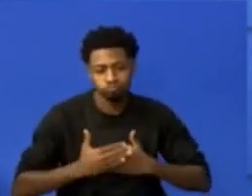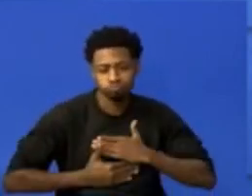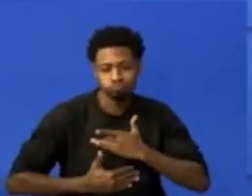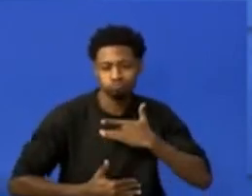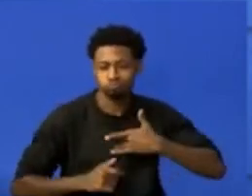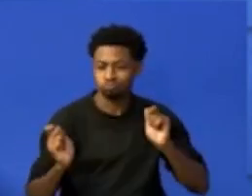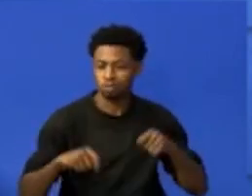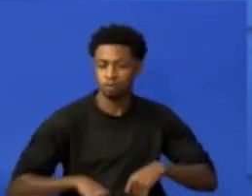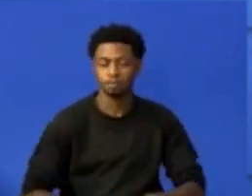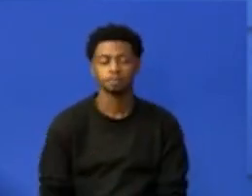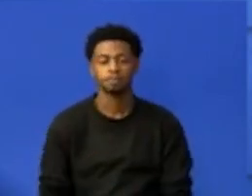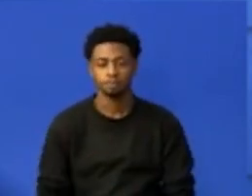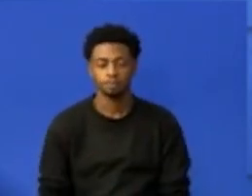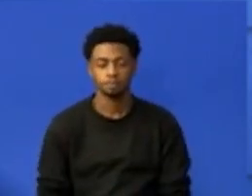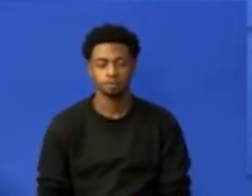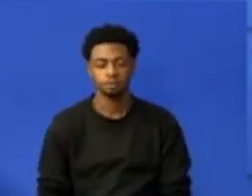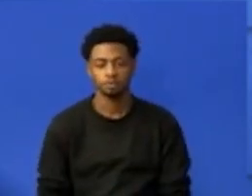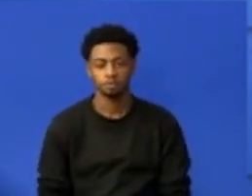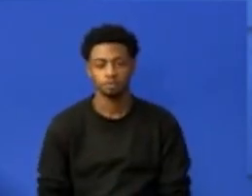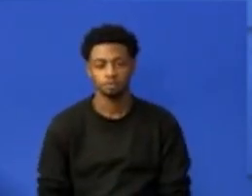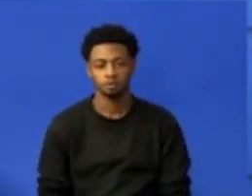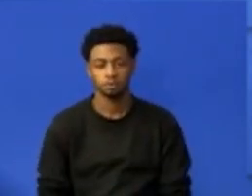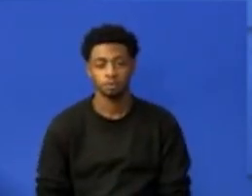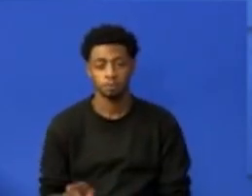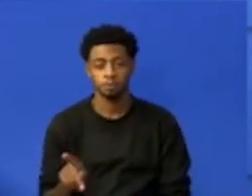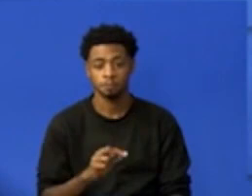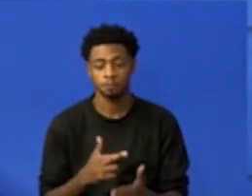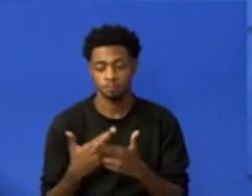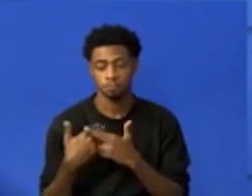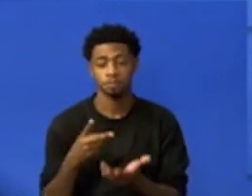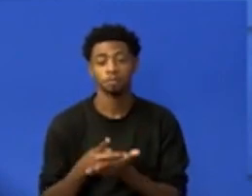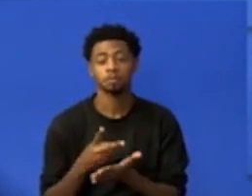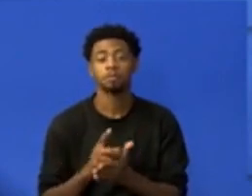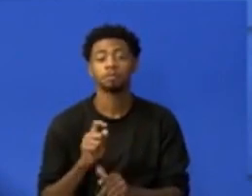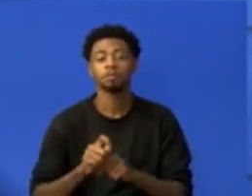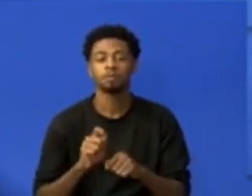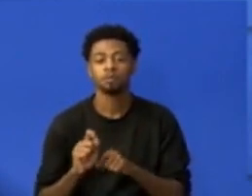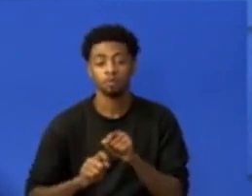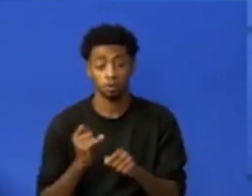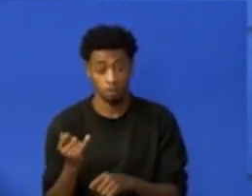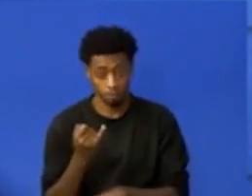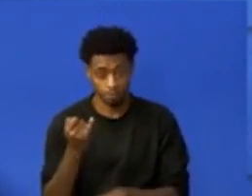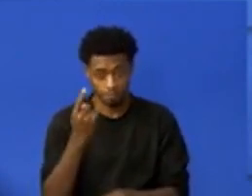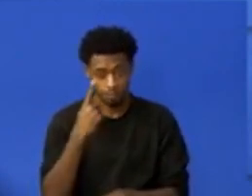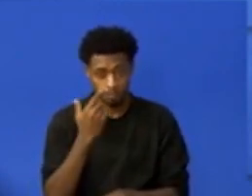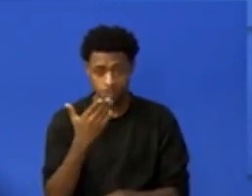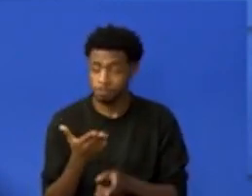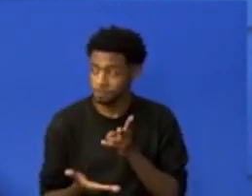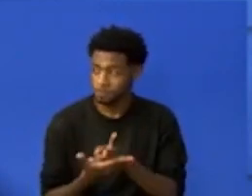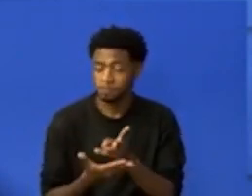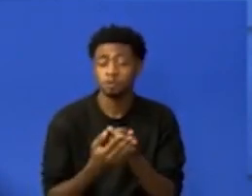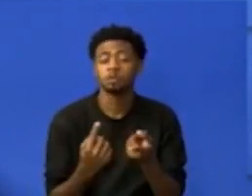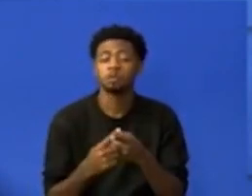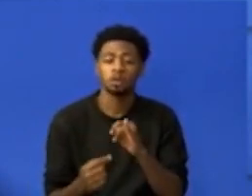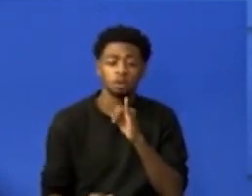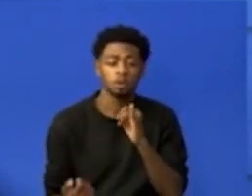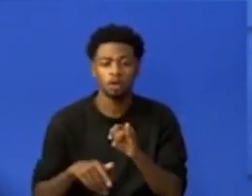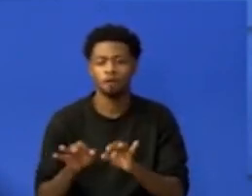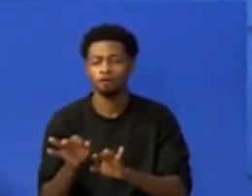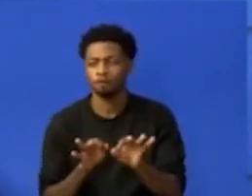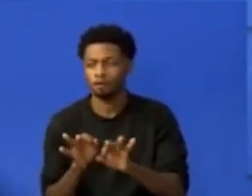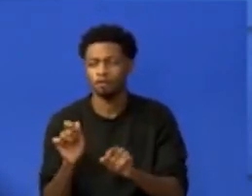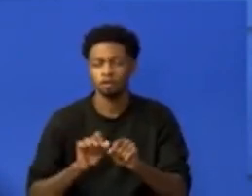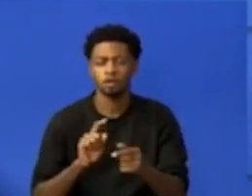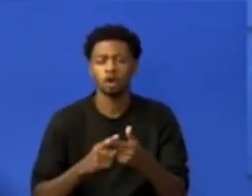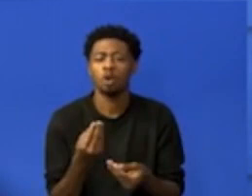benefícios. Então, o papel do professor, ele fica bastante importante nisso, porque ele tem que planejar